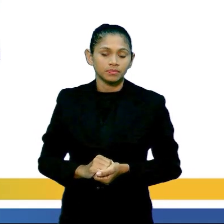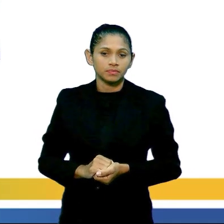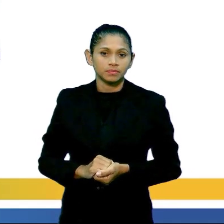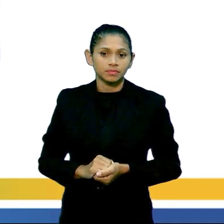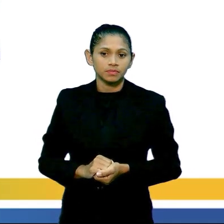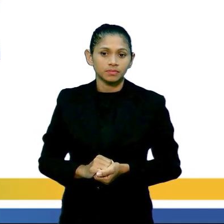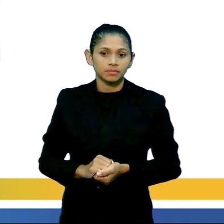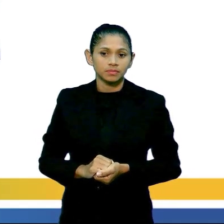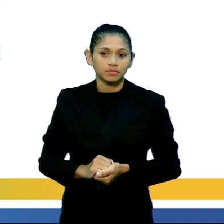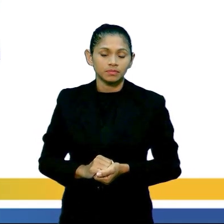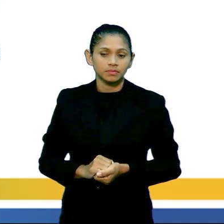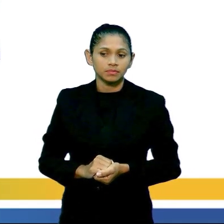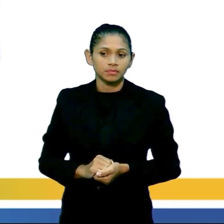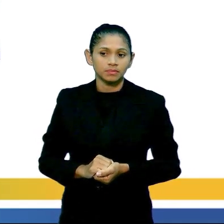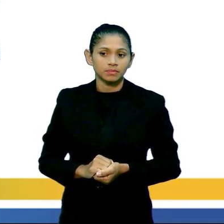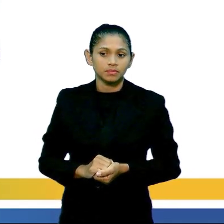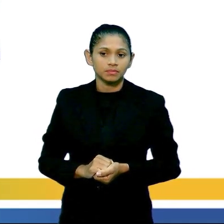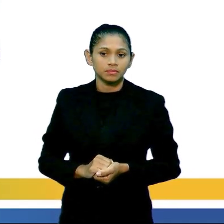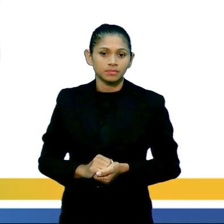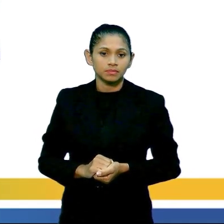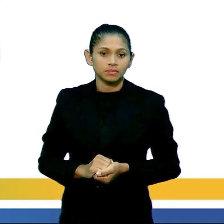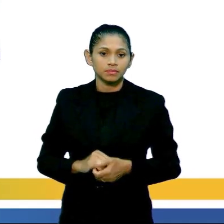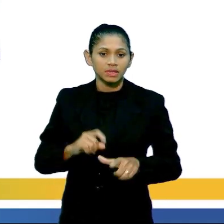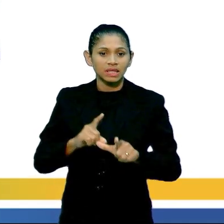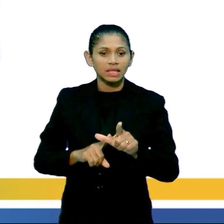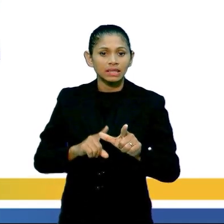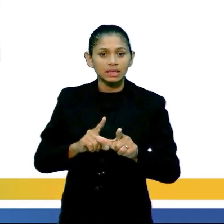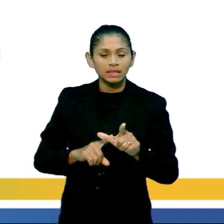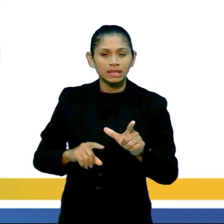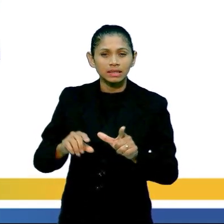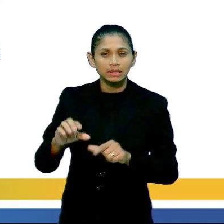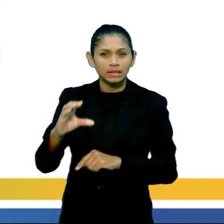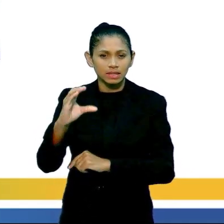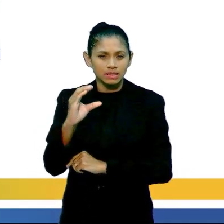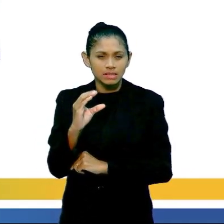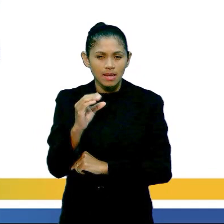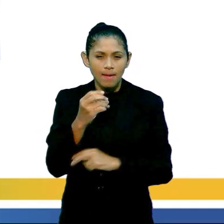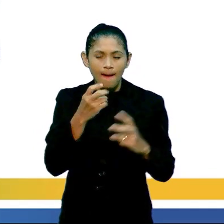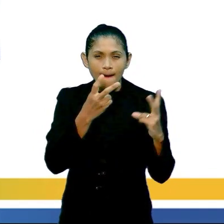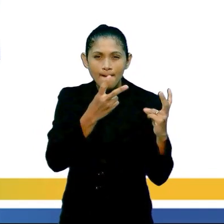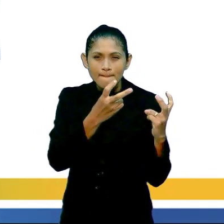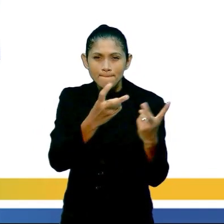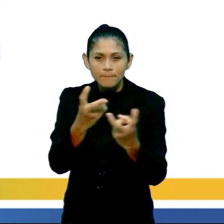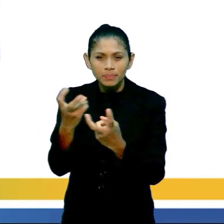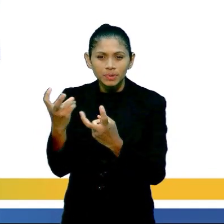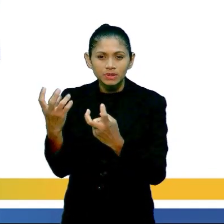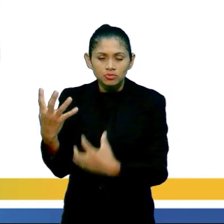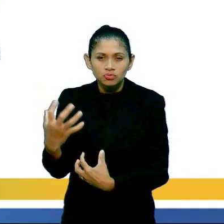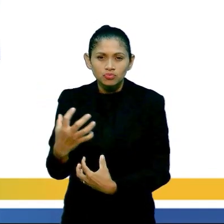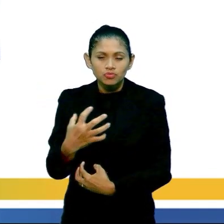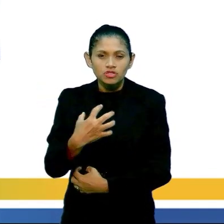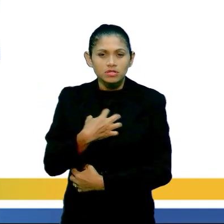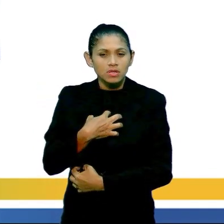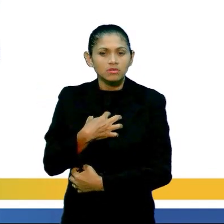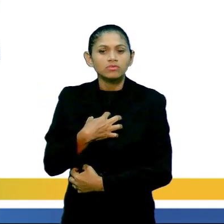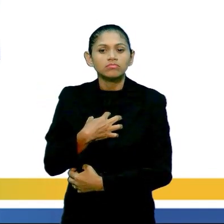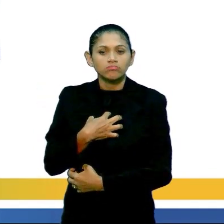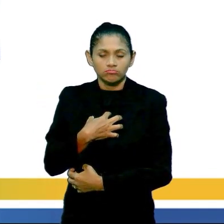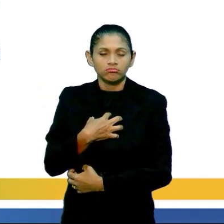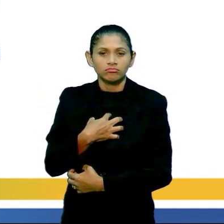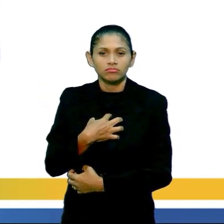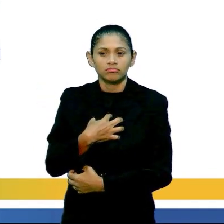né? Aí na letra C, galera, fala que percebe-se, né, um sentimento cruel